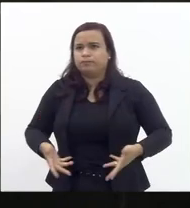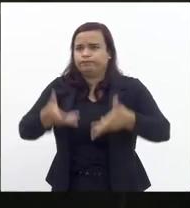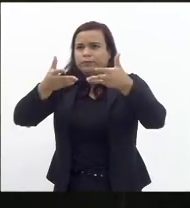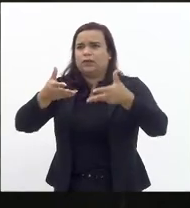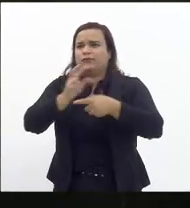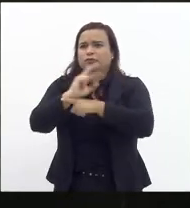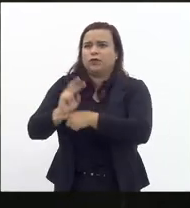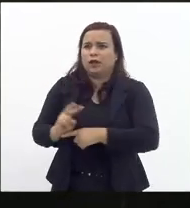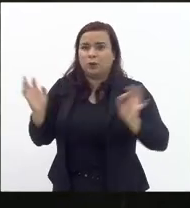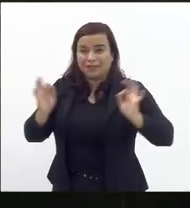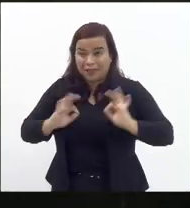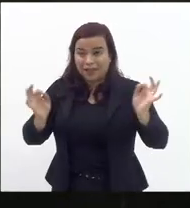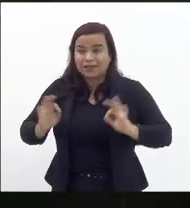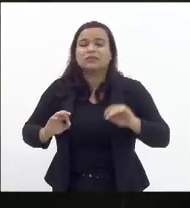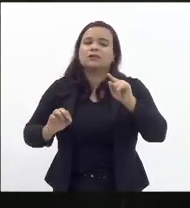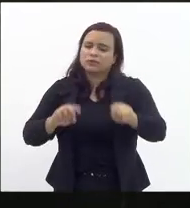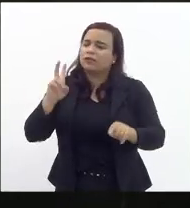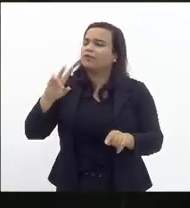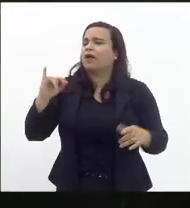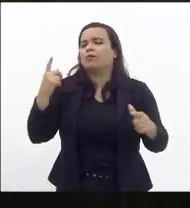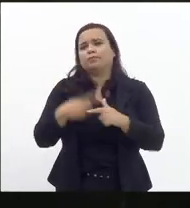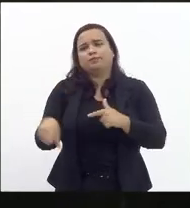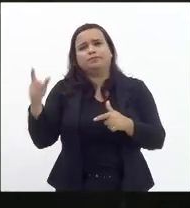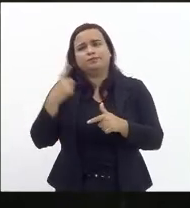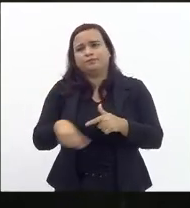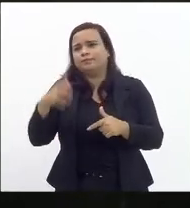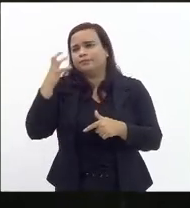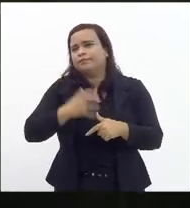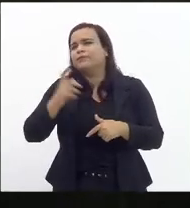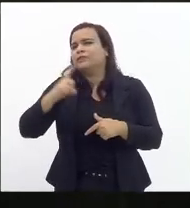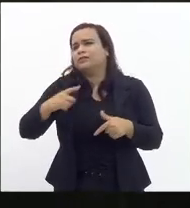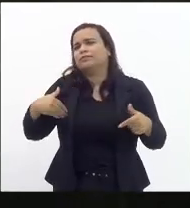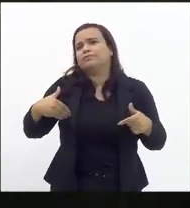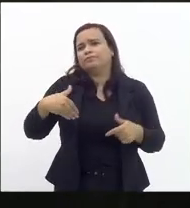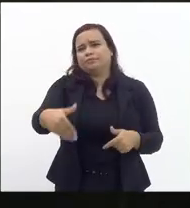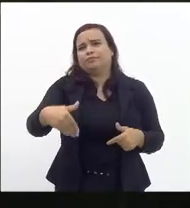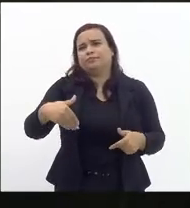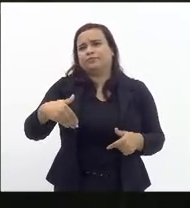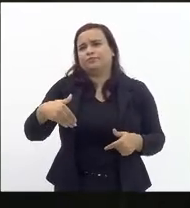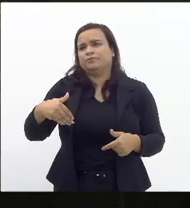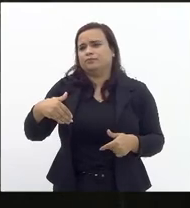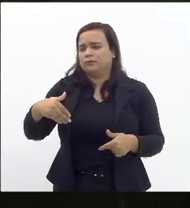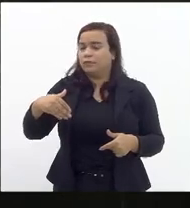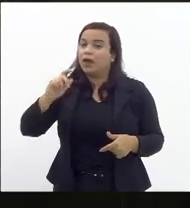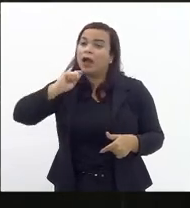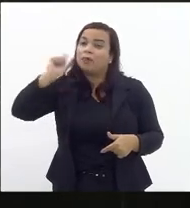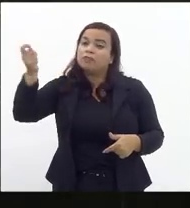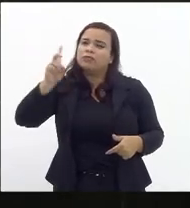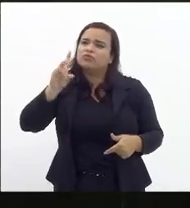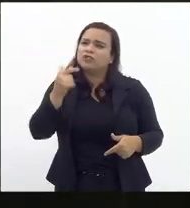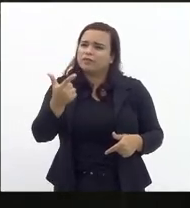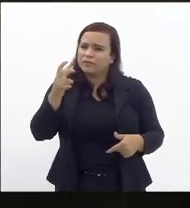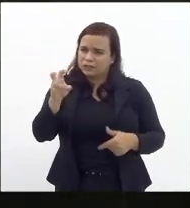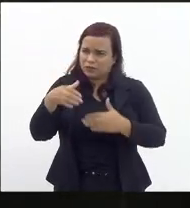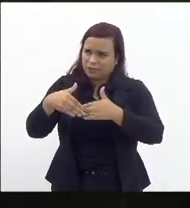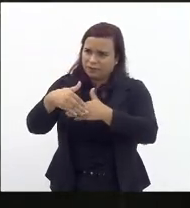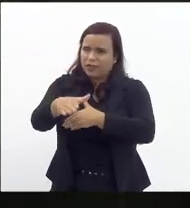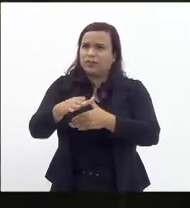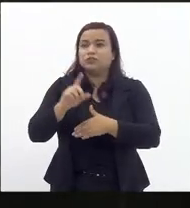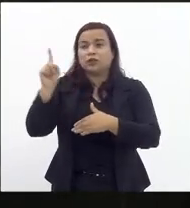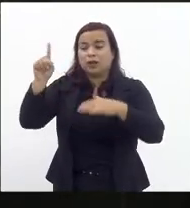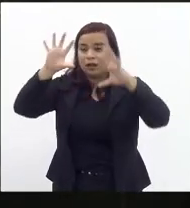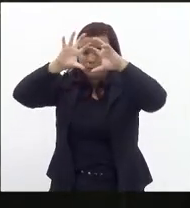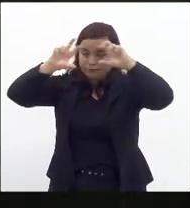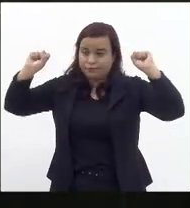isso possivelmente acontecerá logo agora, depois de 25 de abril, quando o Supremo